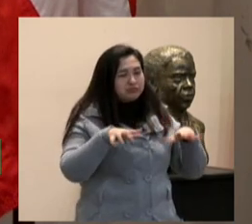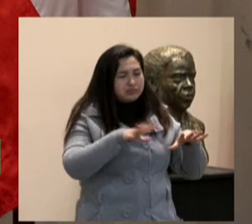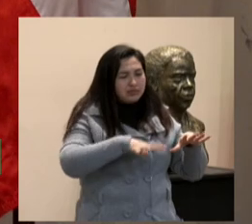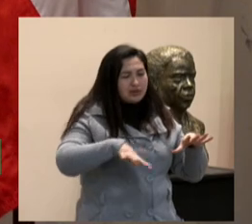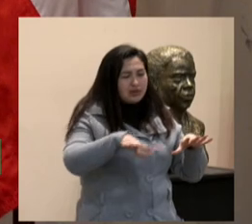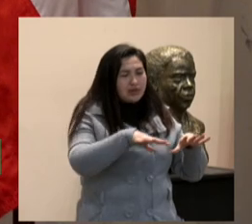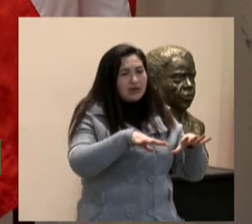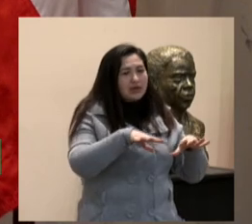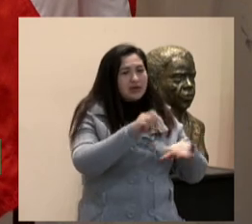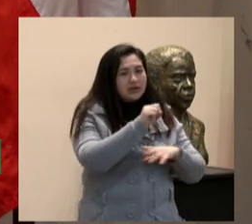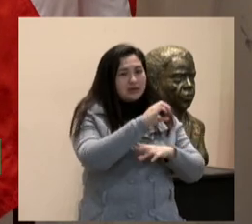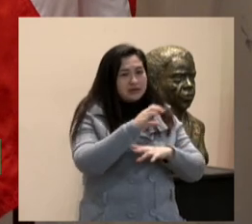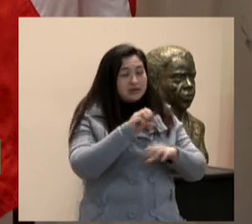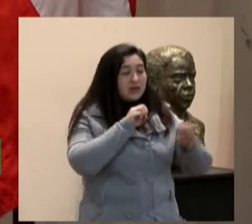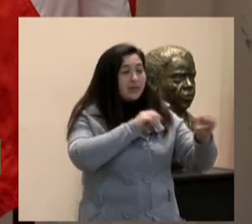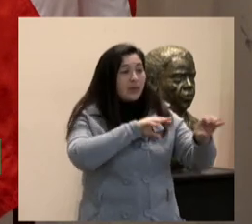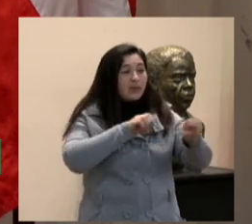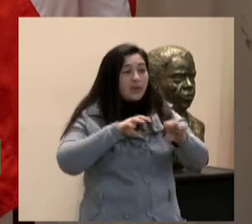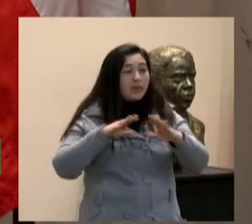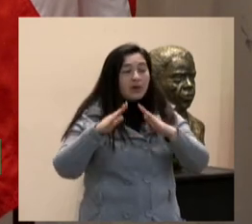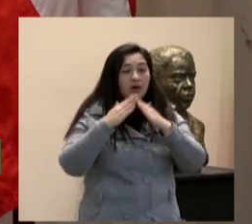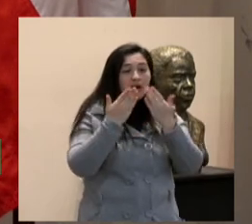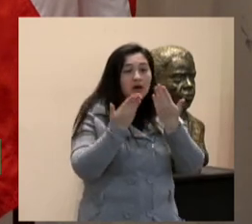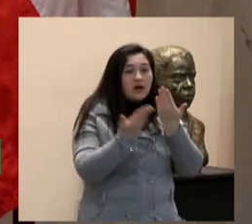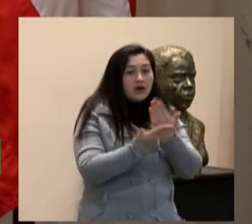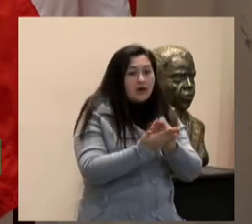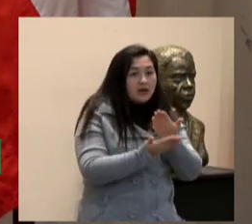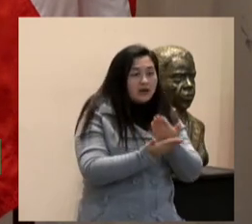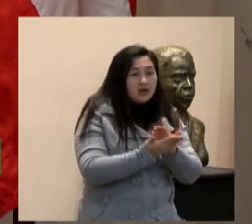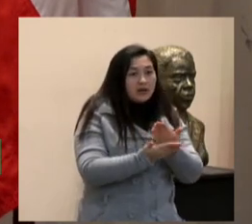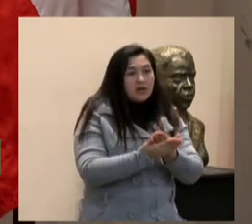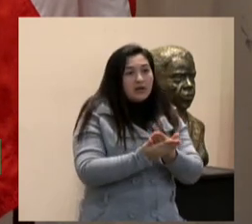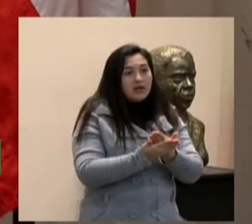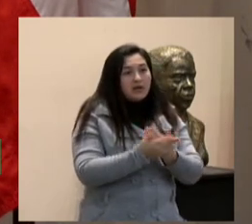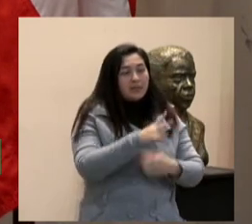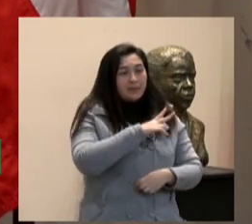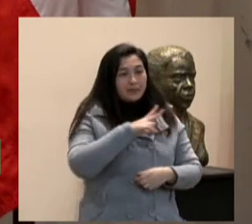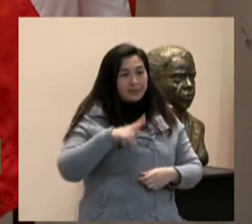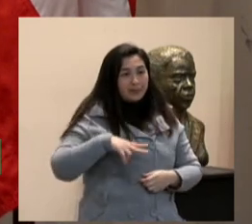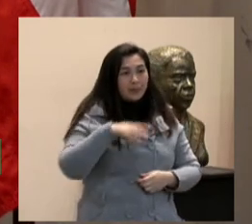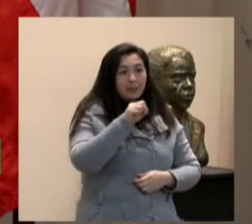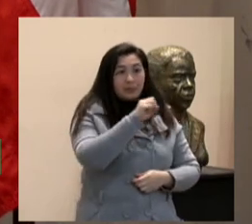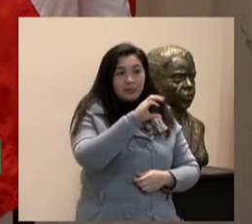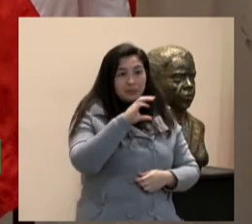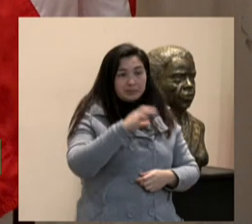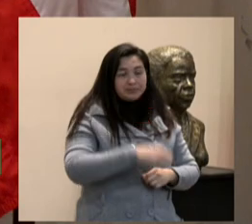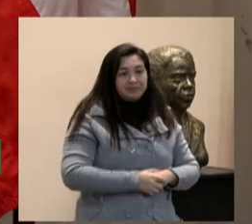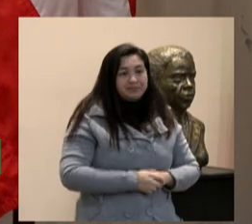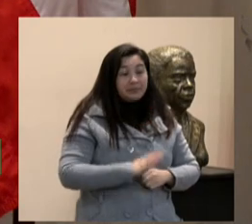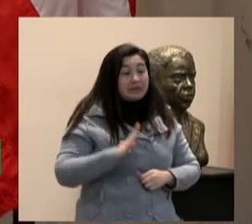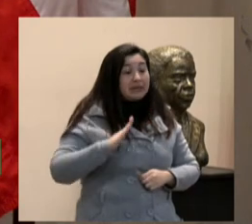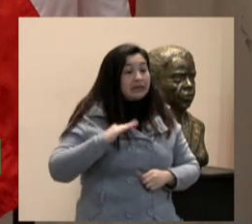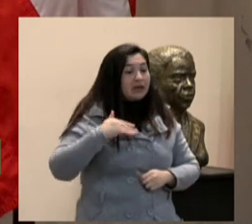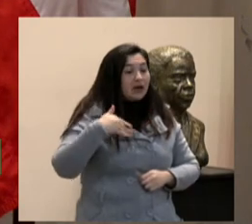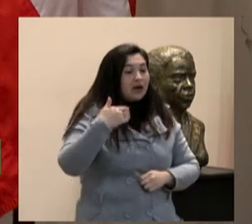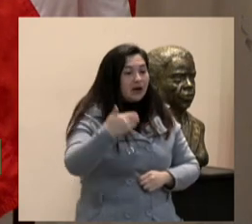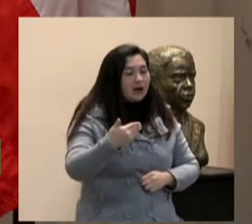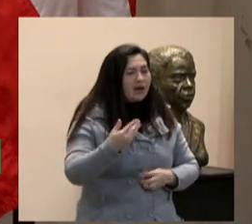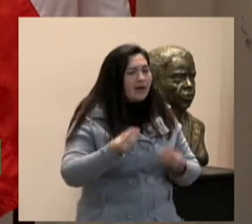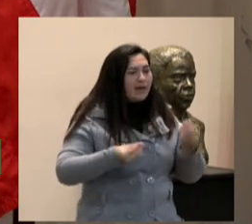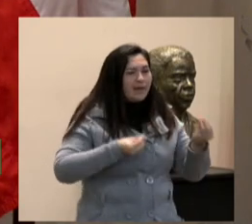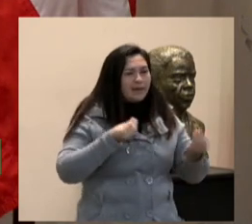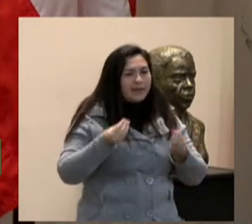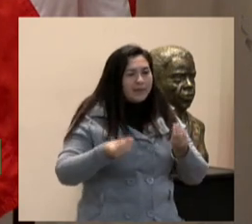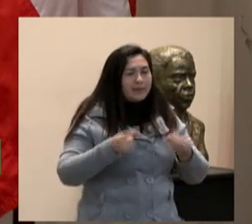catarinense, dei aula nas escolas públicas de Santa Catarina e depois, então, o